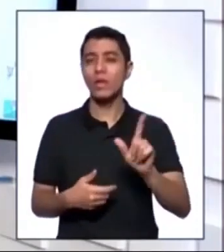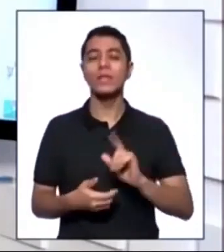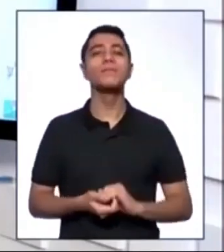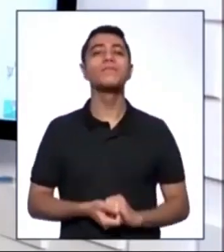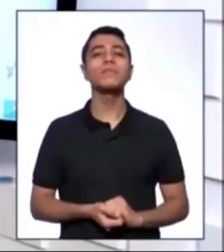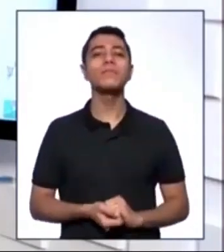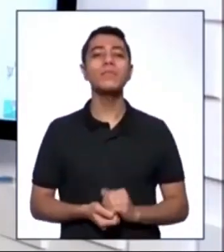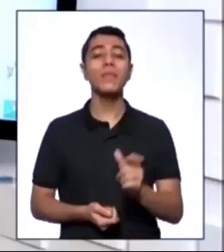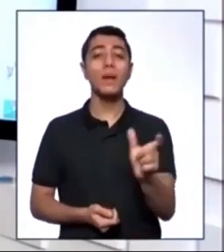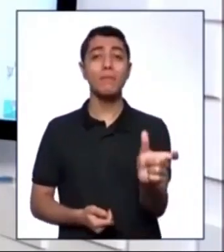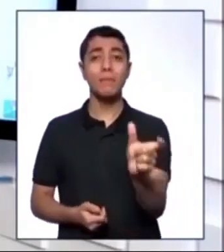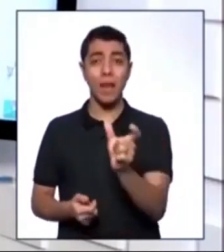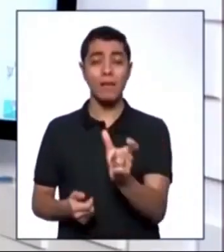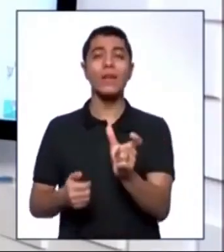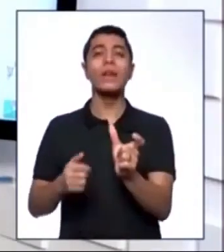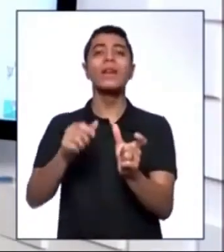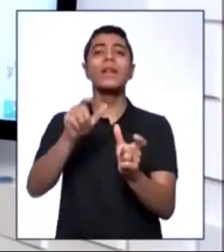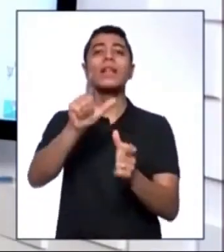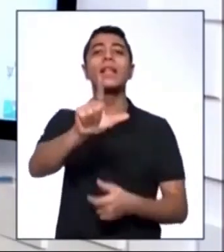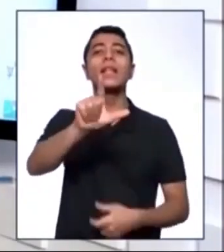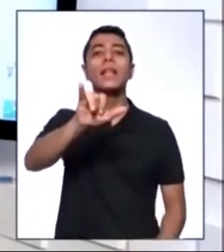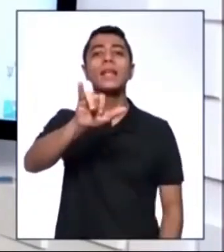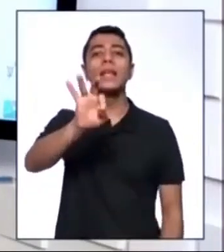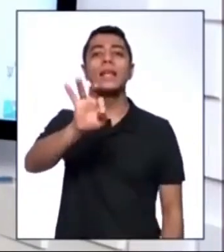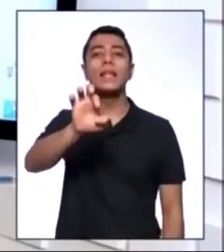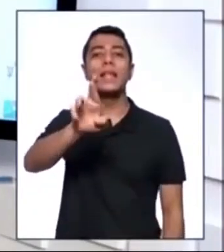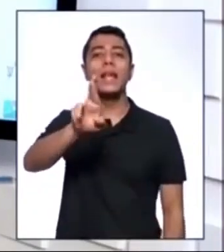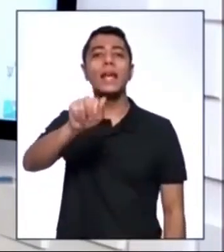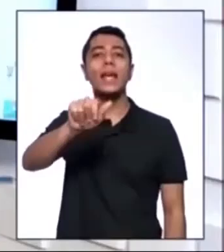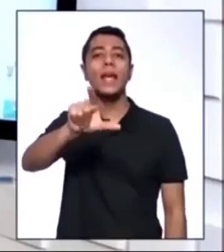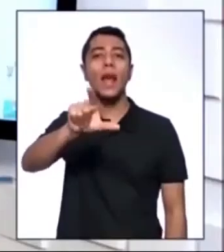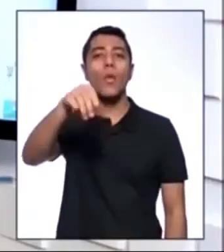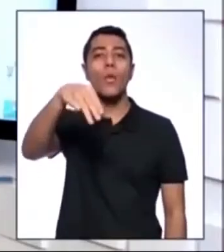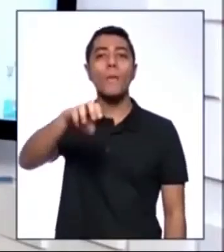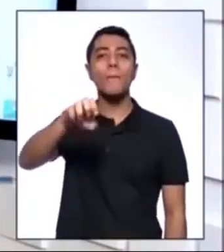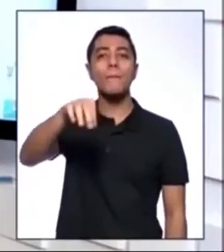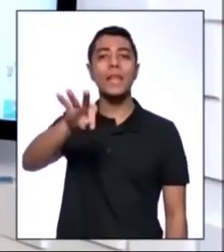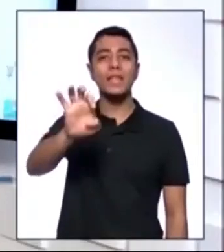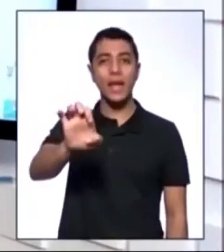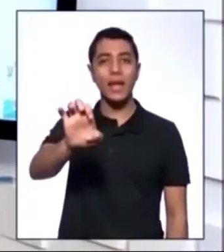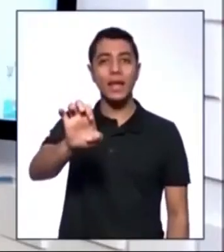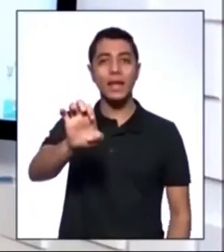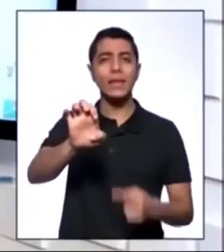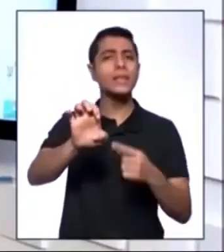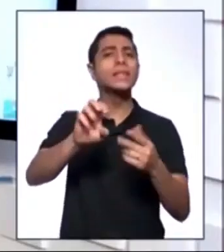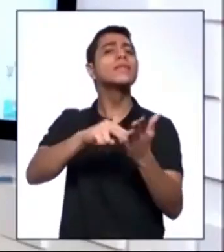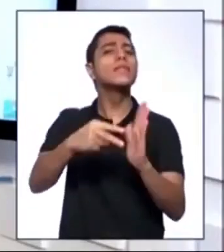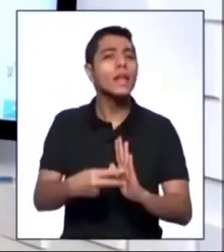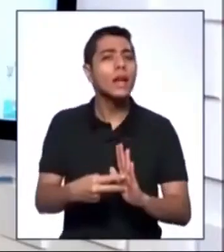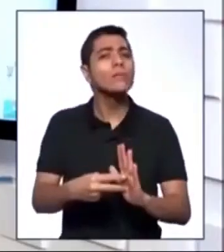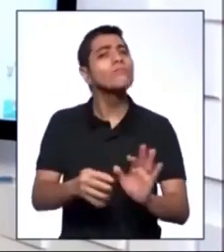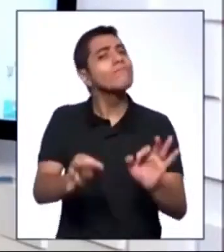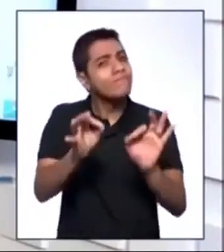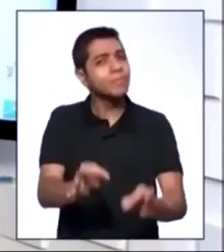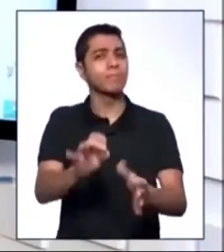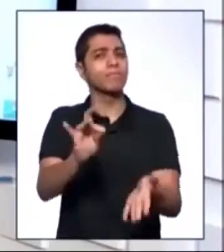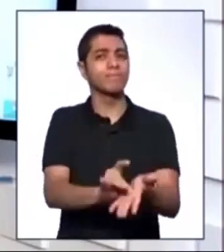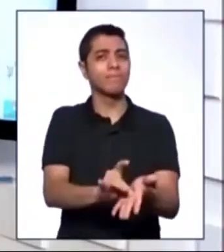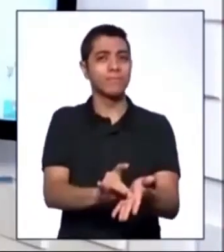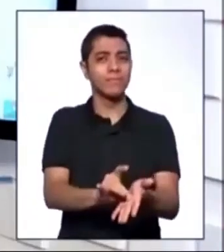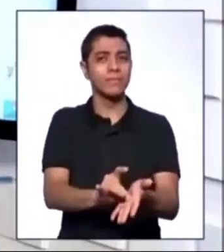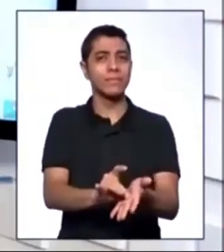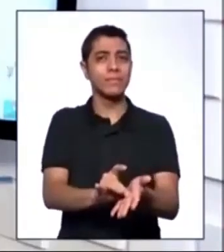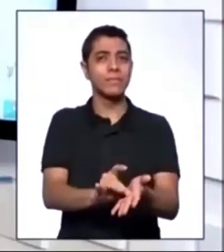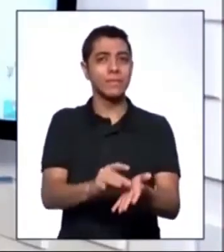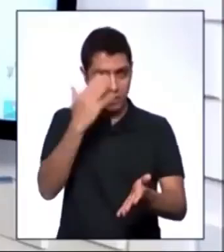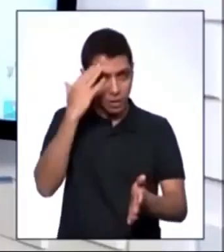literalmente. Literalmente significa o quê? Literalmente significa de fato. Então, quando eu digo assim, ó, ele está